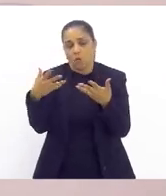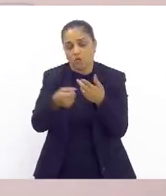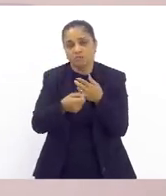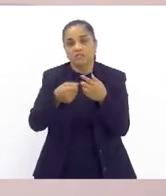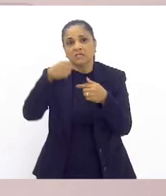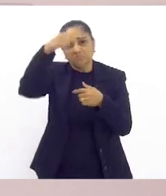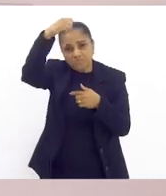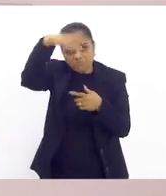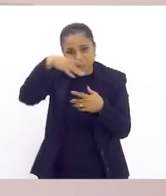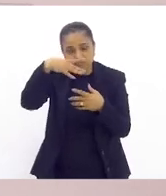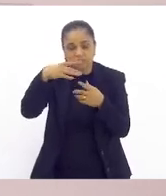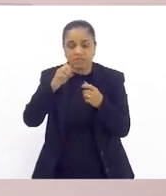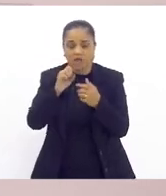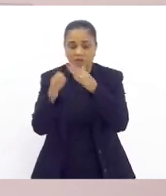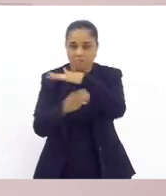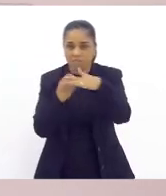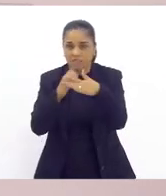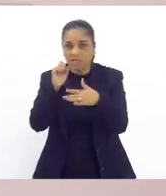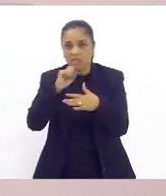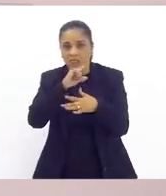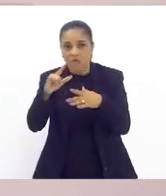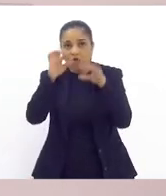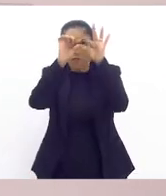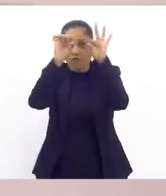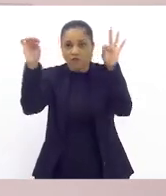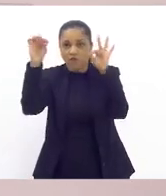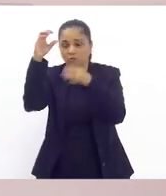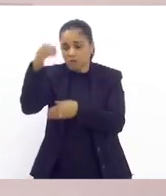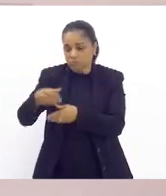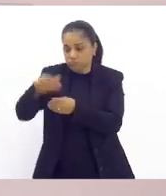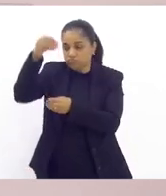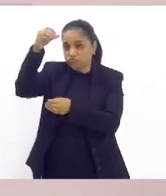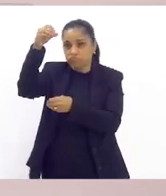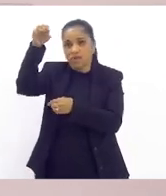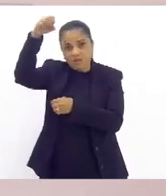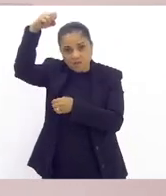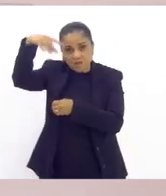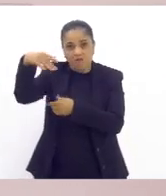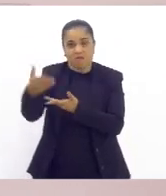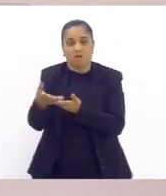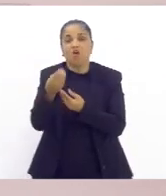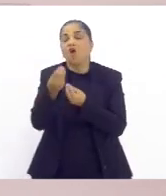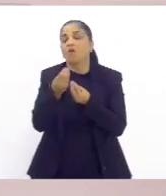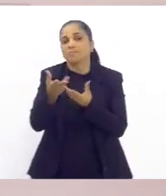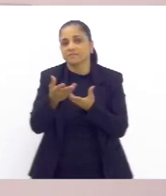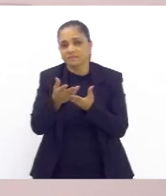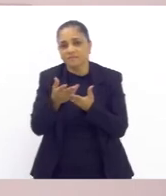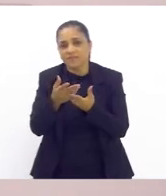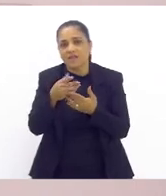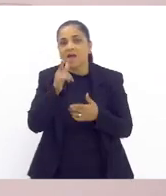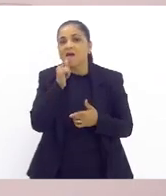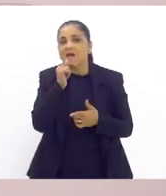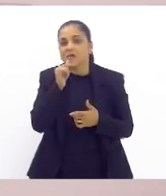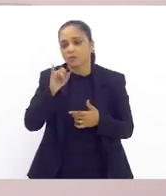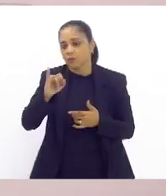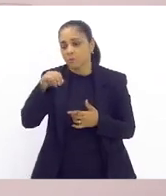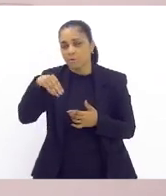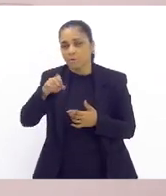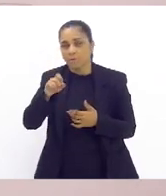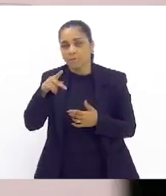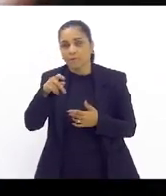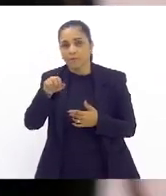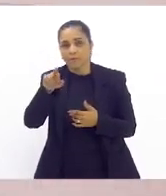parte elétrica das redes elétricas da água do Imperador também a gente sofre muito e os Comerciantes